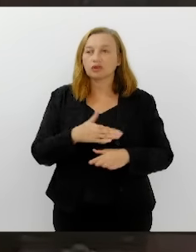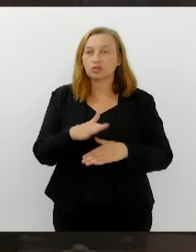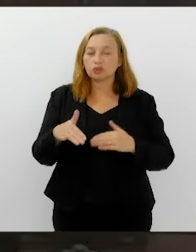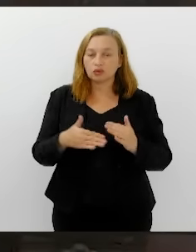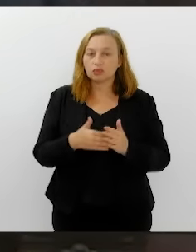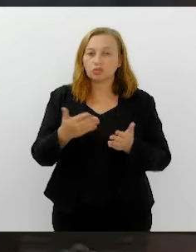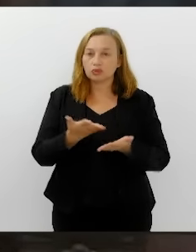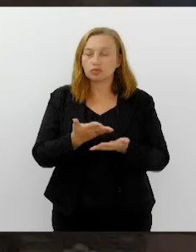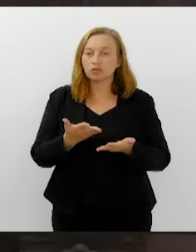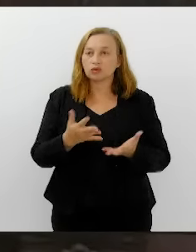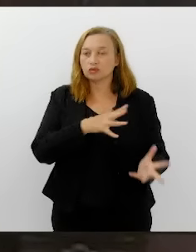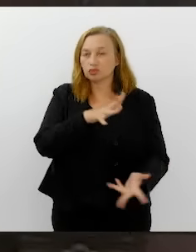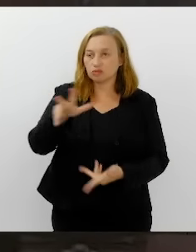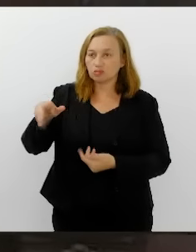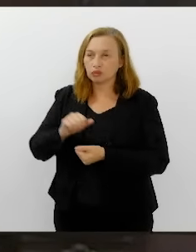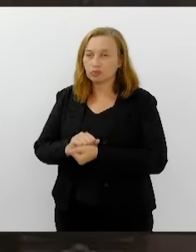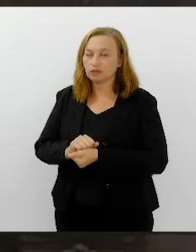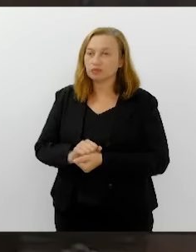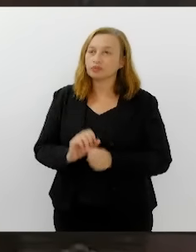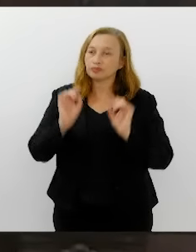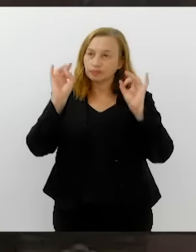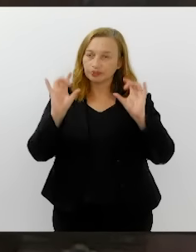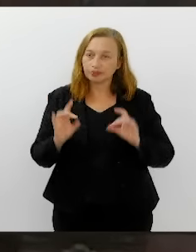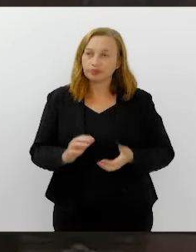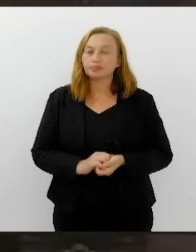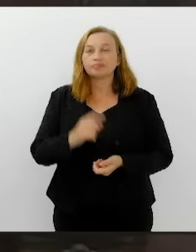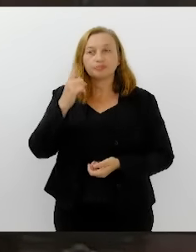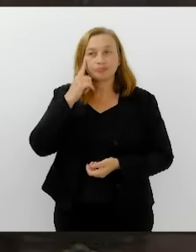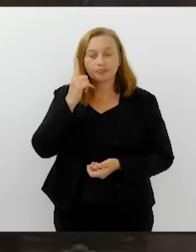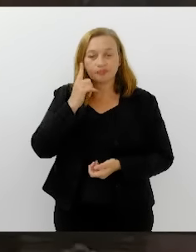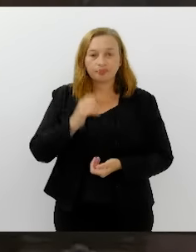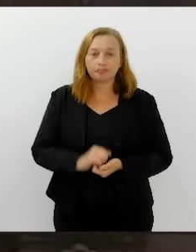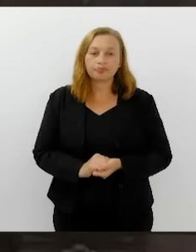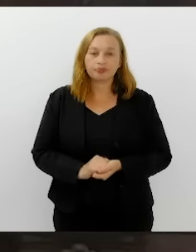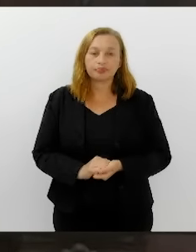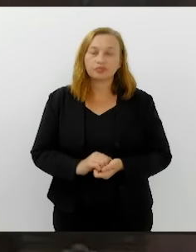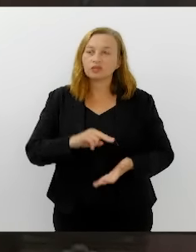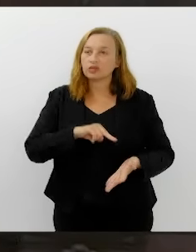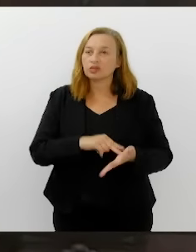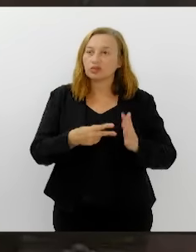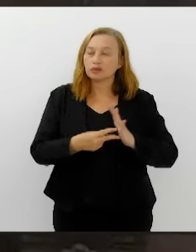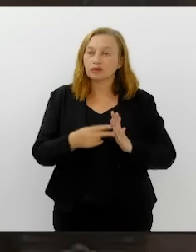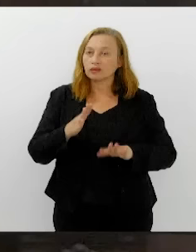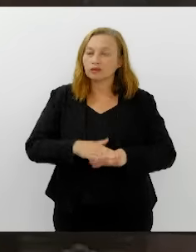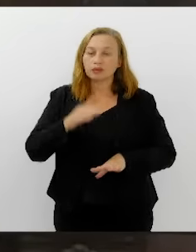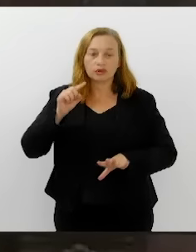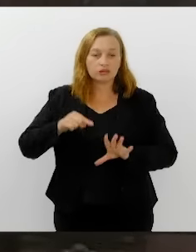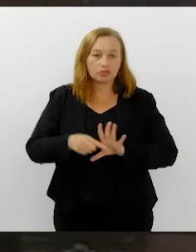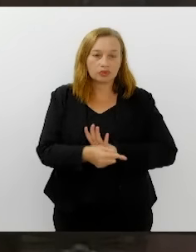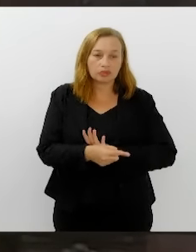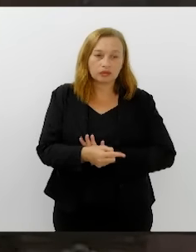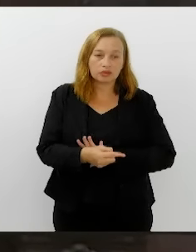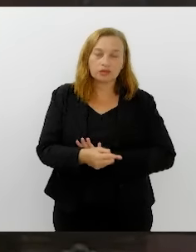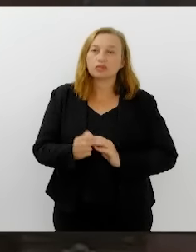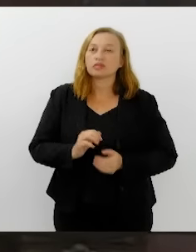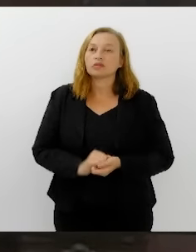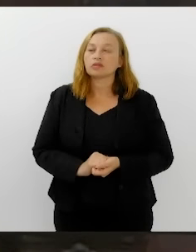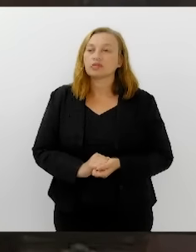Nesta ocasião especial, é crucial refletirmos sobre o significado mais profundo desta